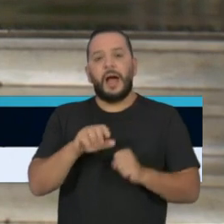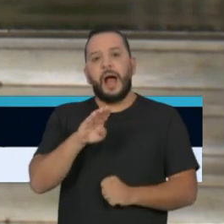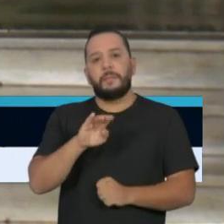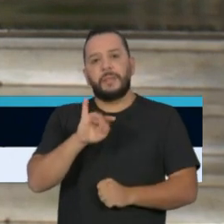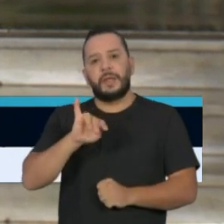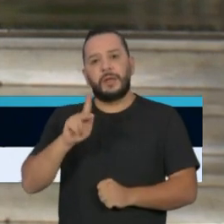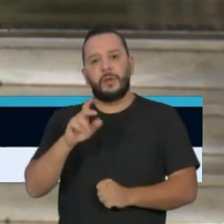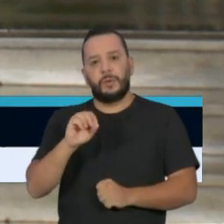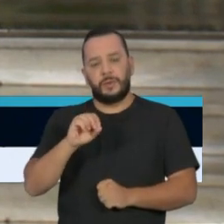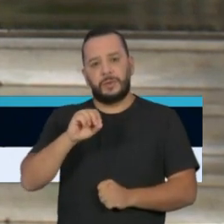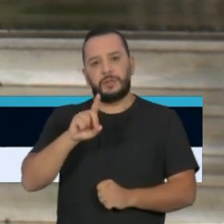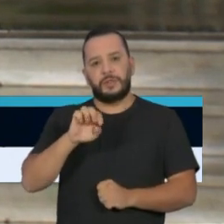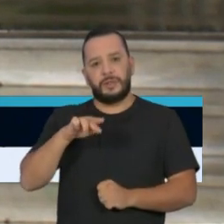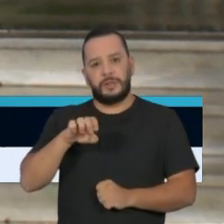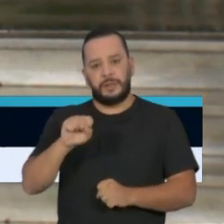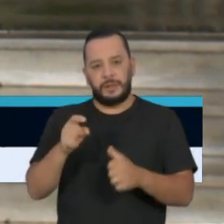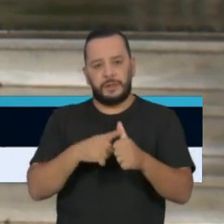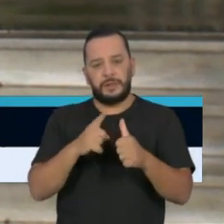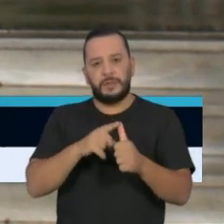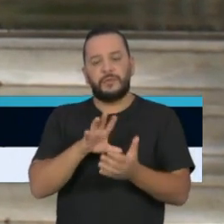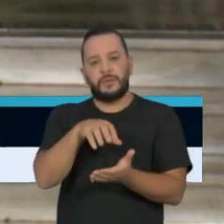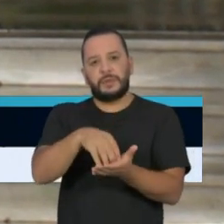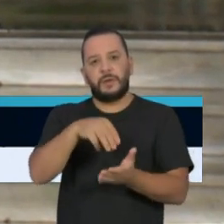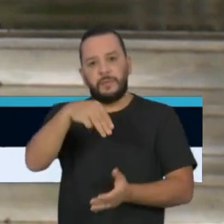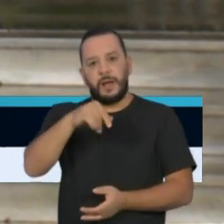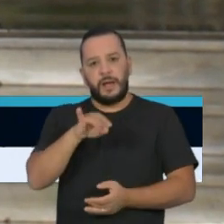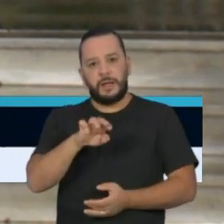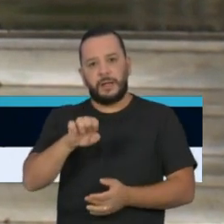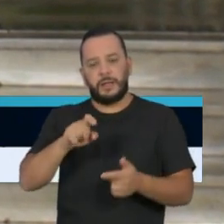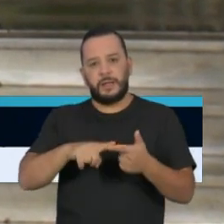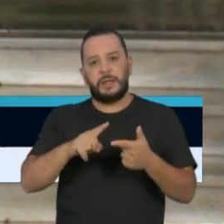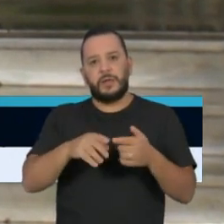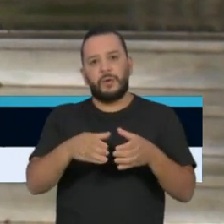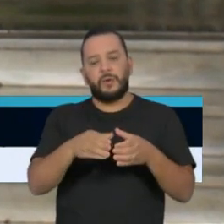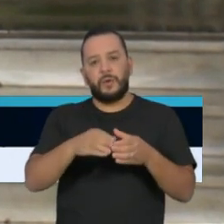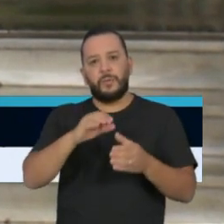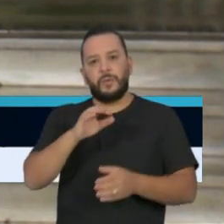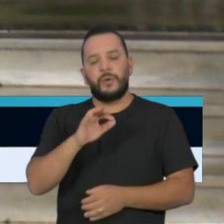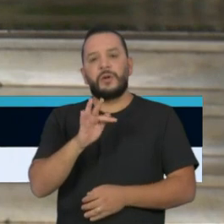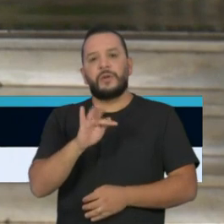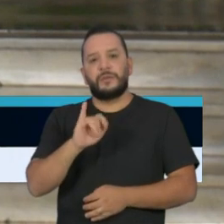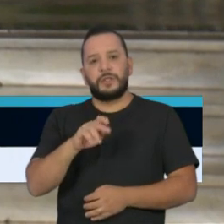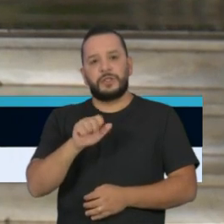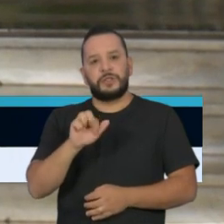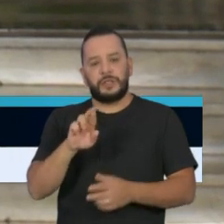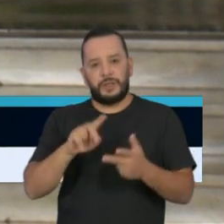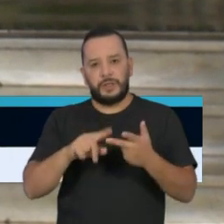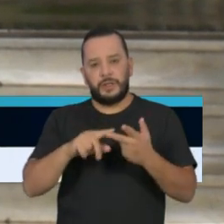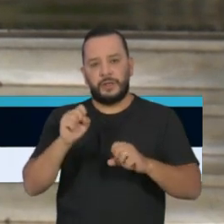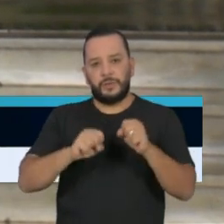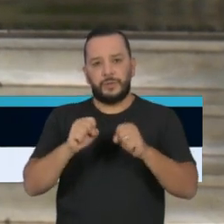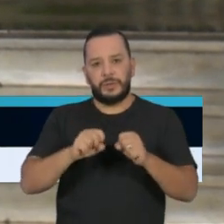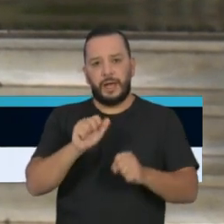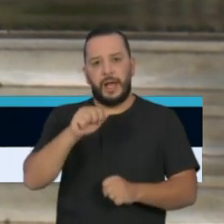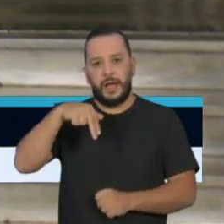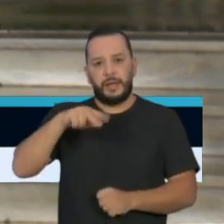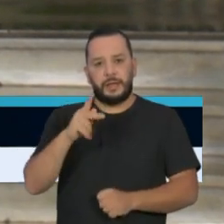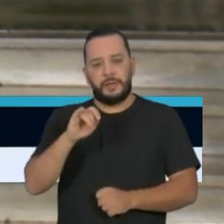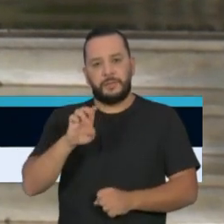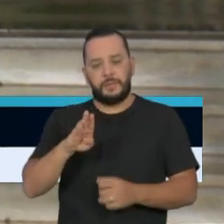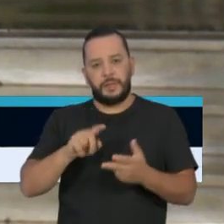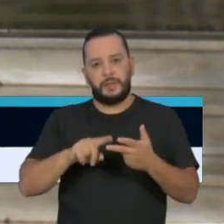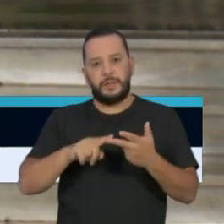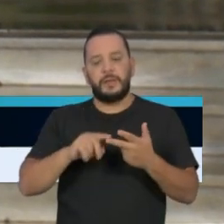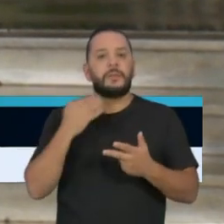Diniz, também a Fundação Mafri, o Grupo Fischer, as indústrias A&B, o Grupo Itaú,